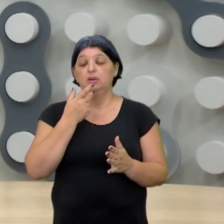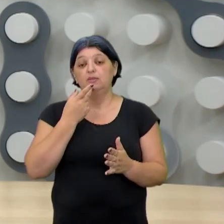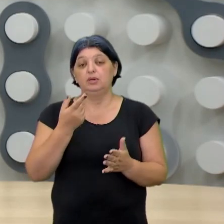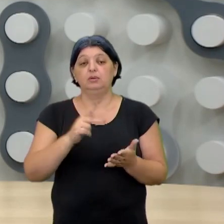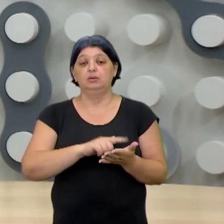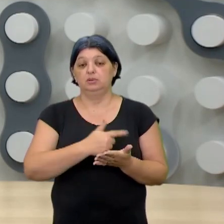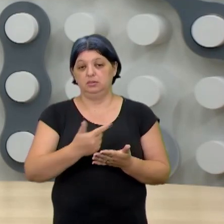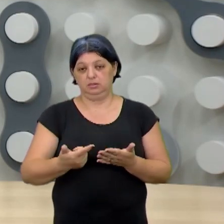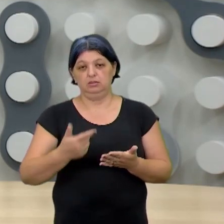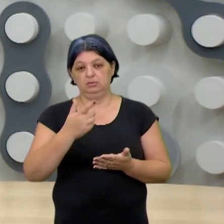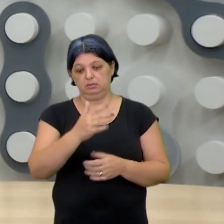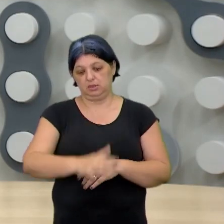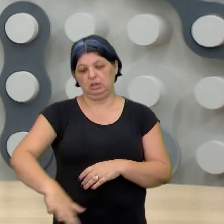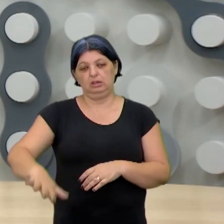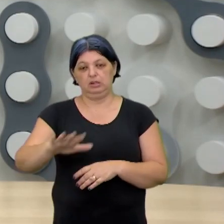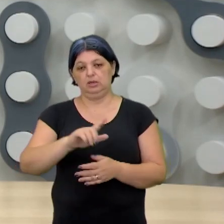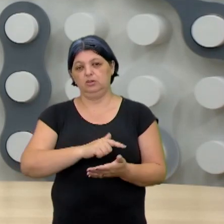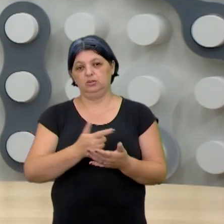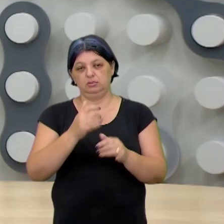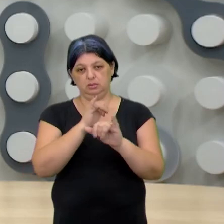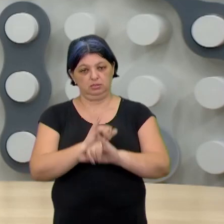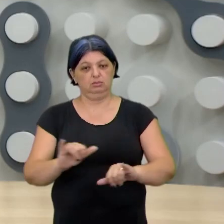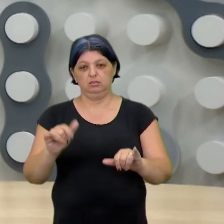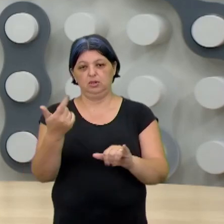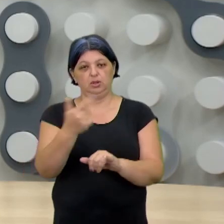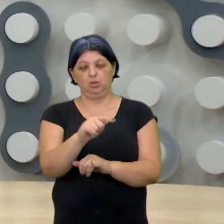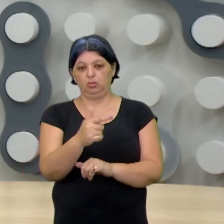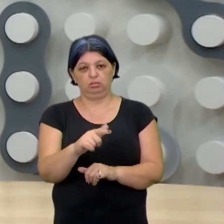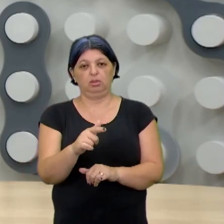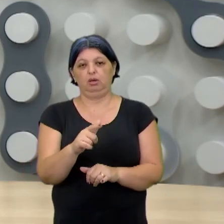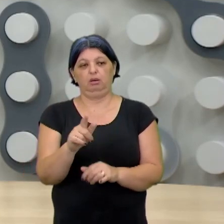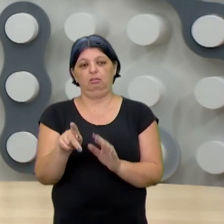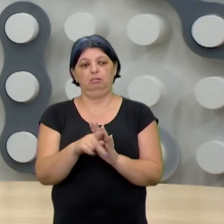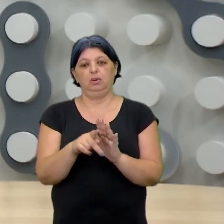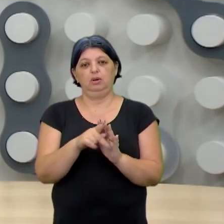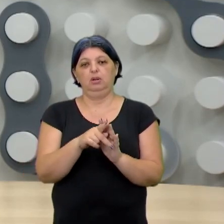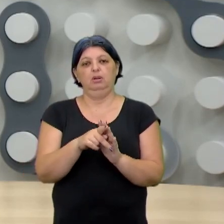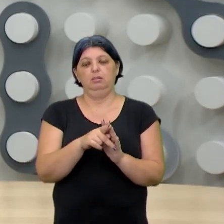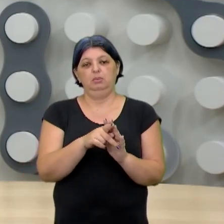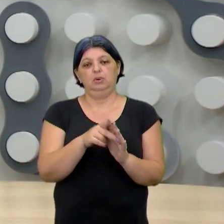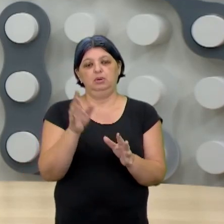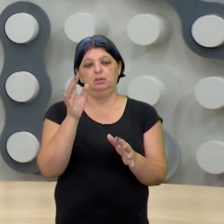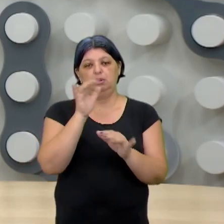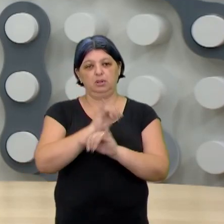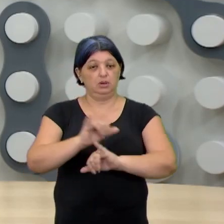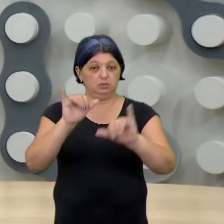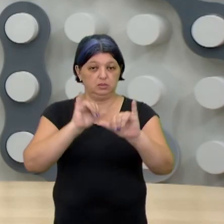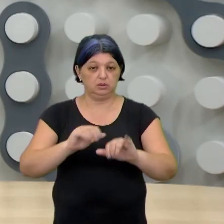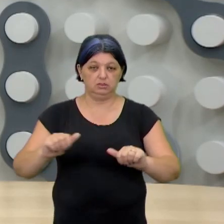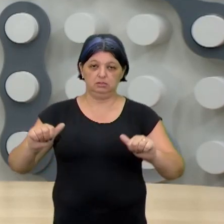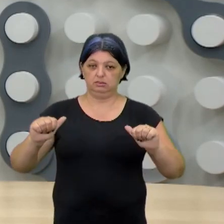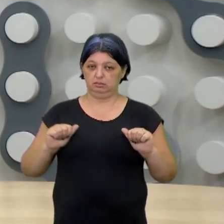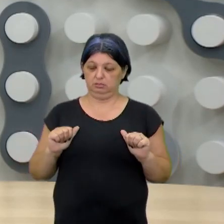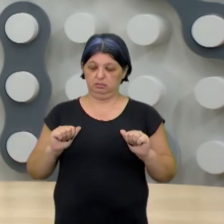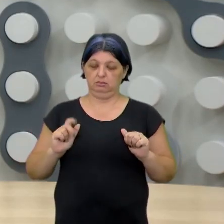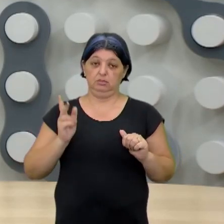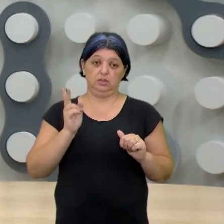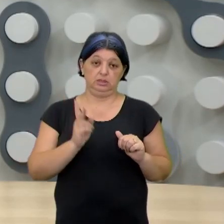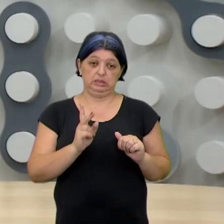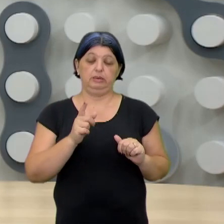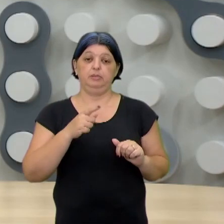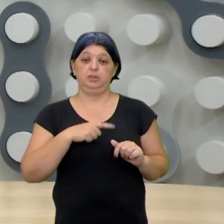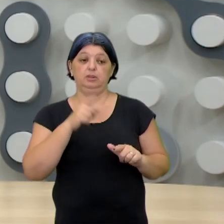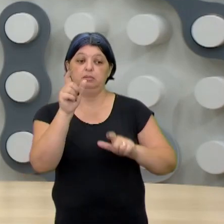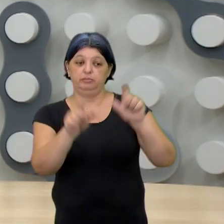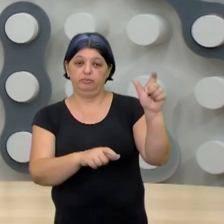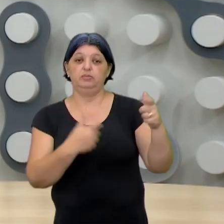precisa assumir que não existe jornalismo imparcial e não existe jornalismo objetivo. O jornalismo sempre vai ser subjetivo. Agora, é preciso